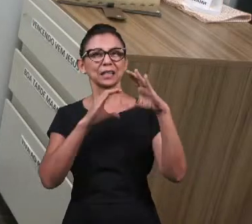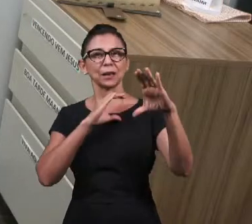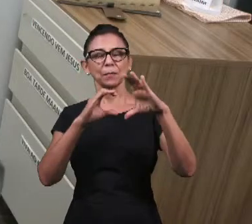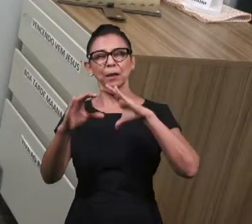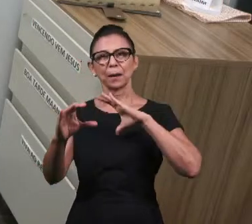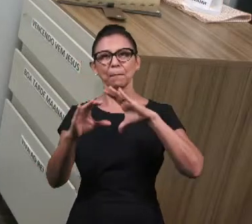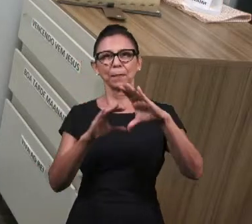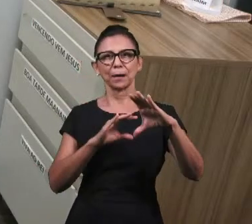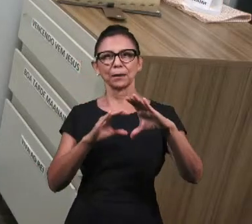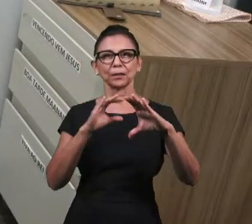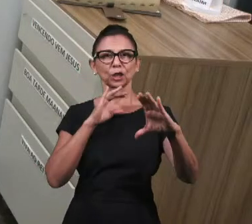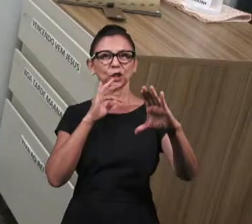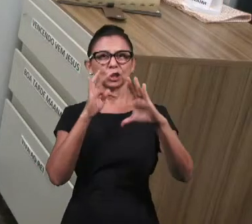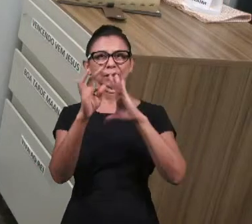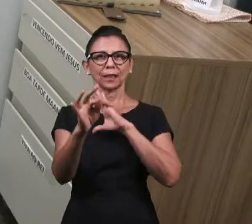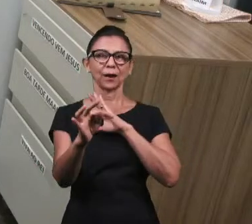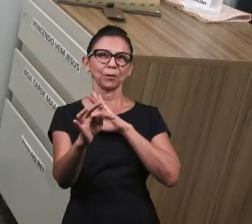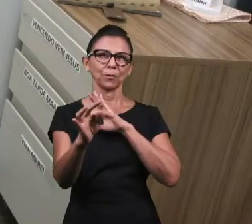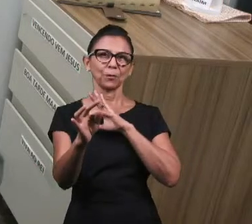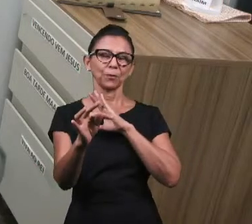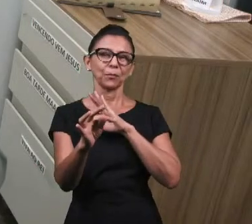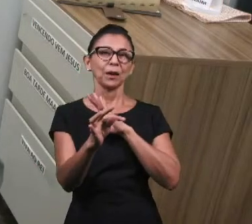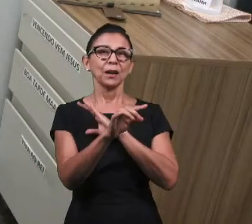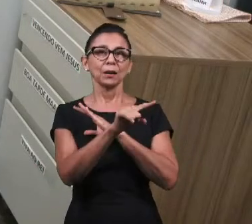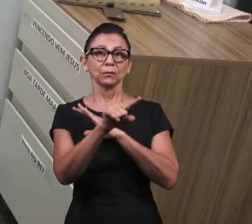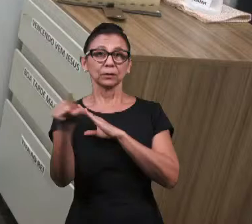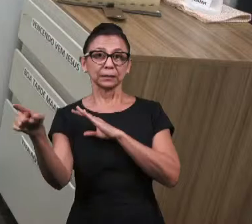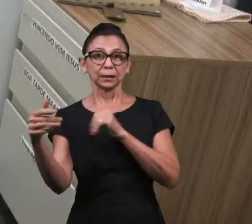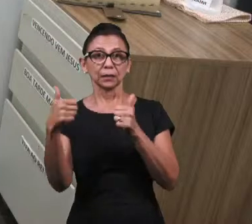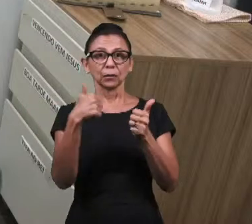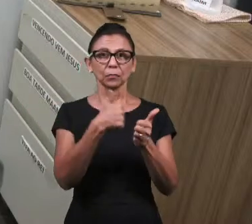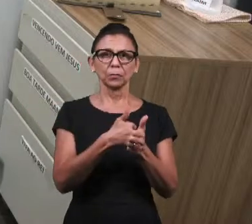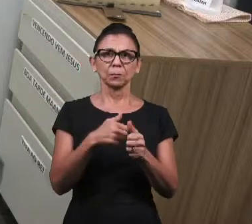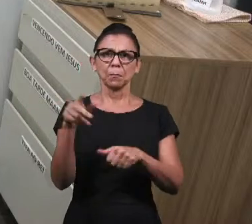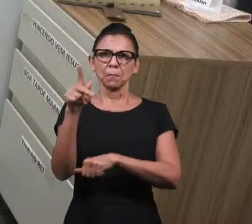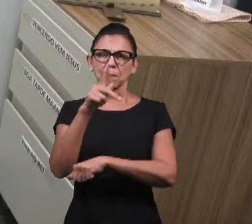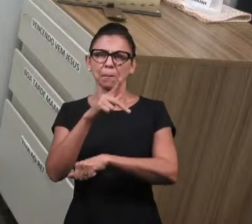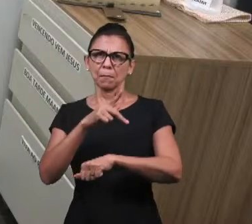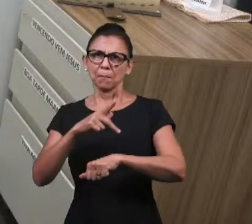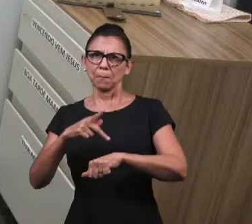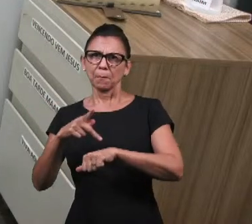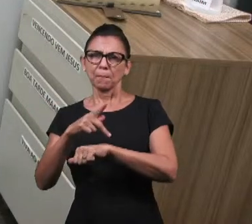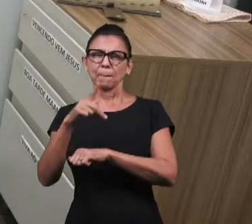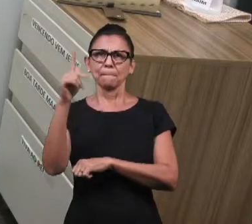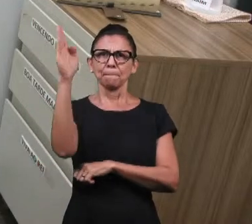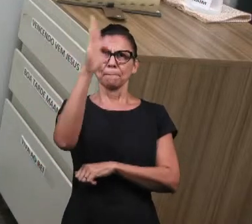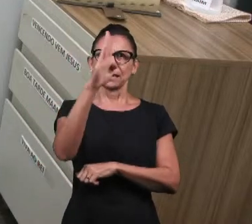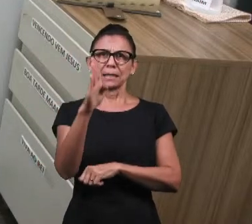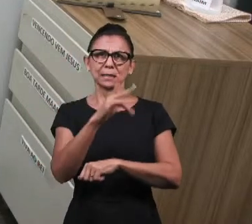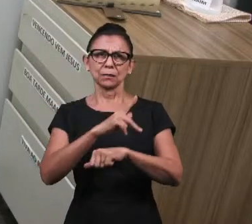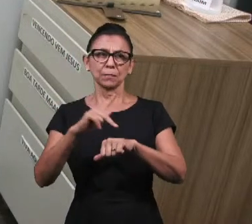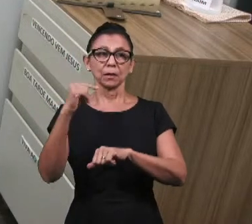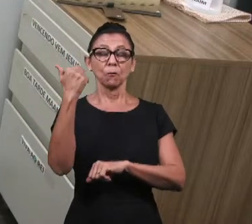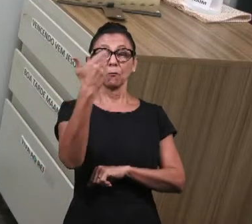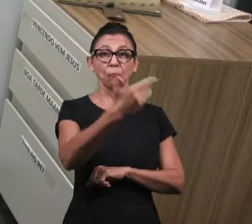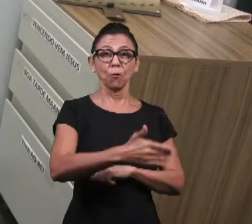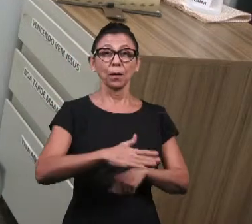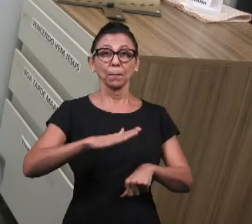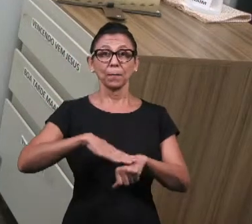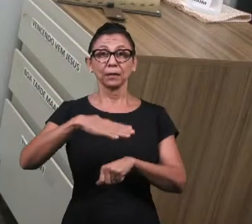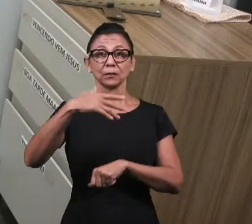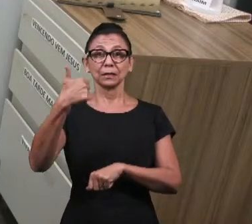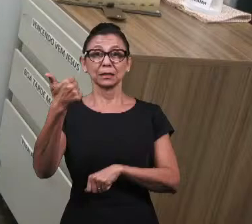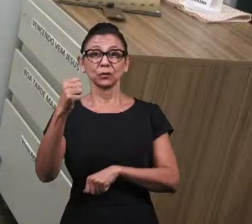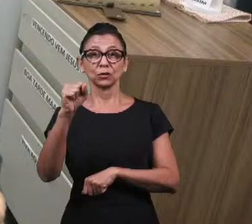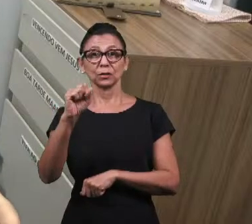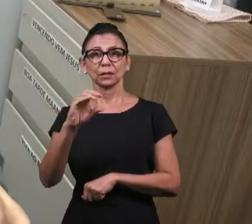integrada, e você que nos acompanha no Brasil e no exterior, são mais de 180 países conectados conosco. E